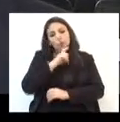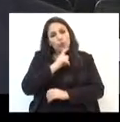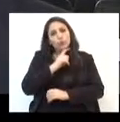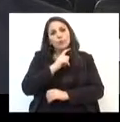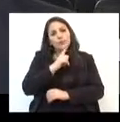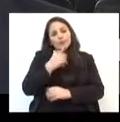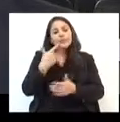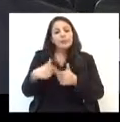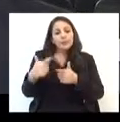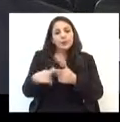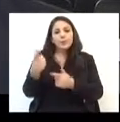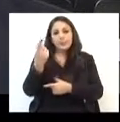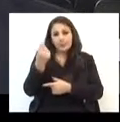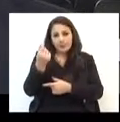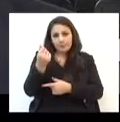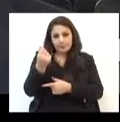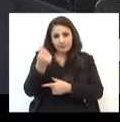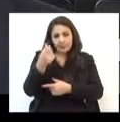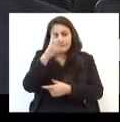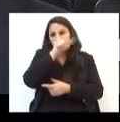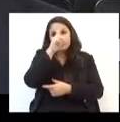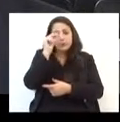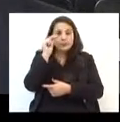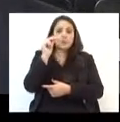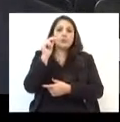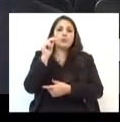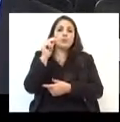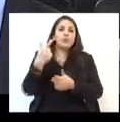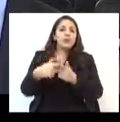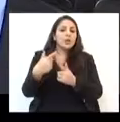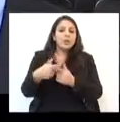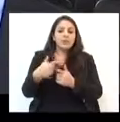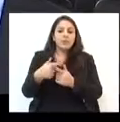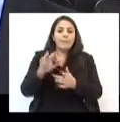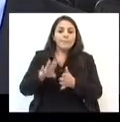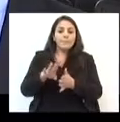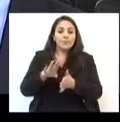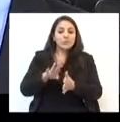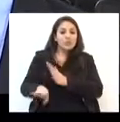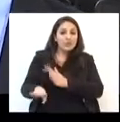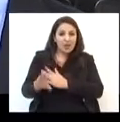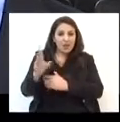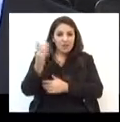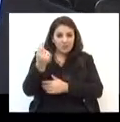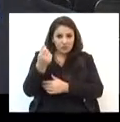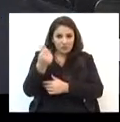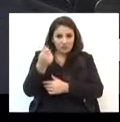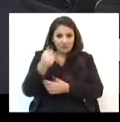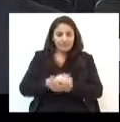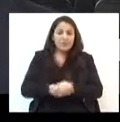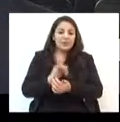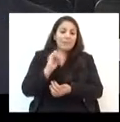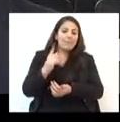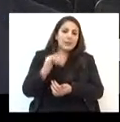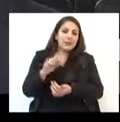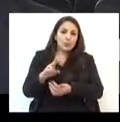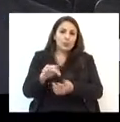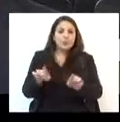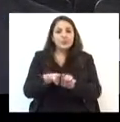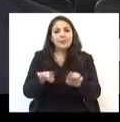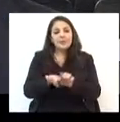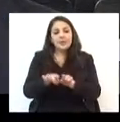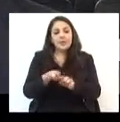ia mexer com o recurso do município. A gente vai tirar um recurso e não colocamos da onde ia suprir aqueles recursos que tirasse do IPTU.